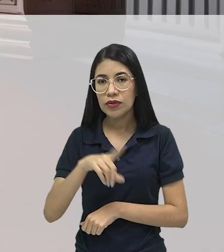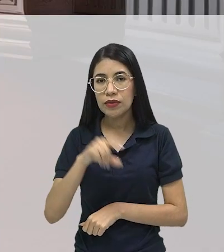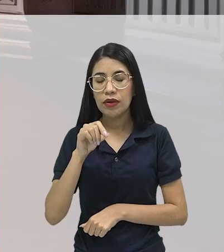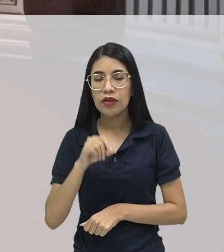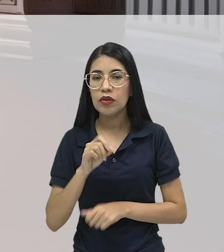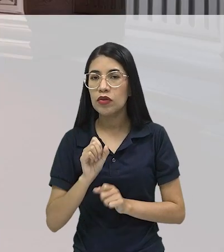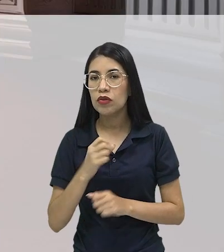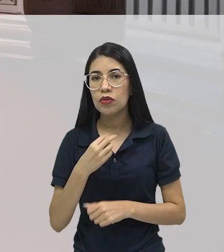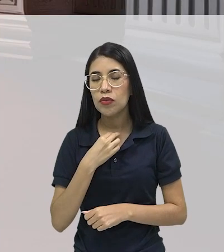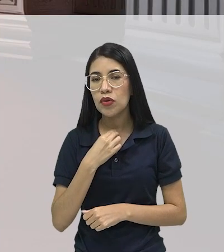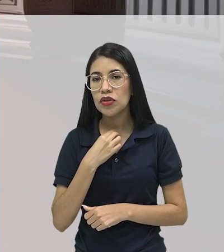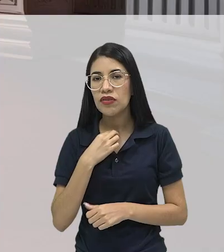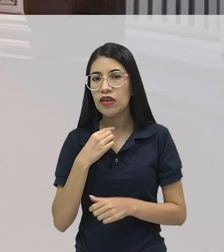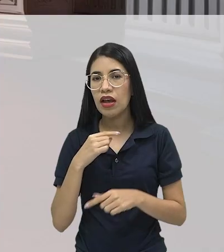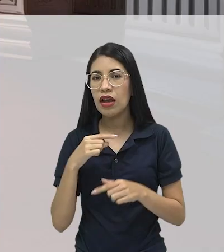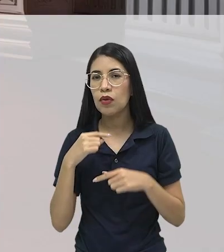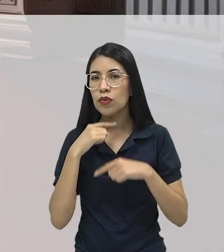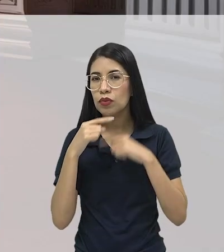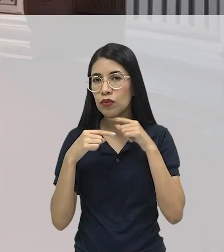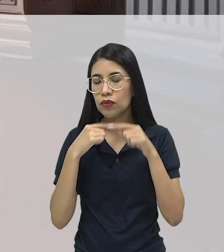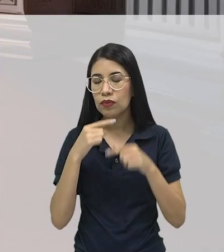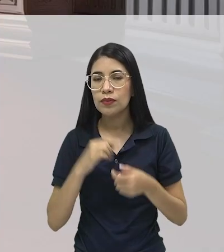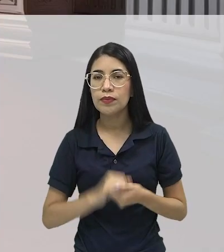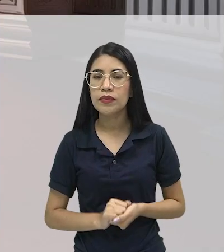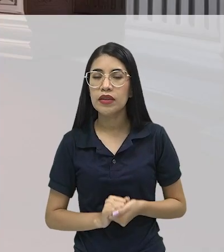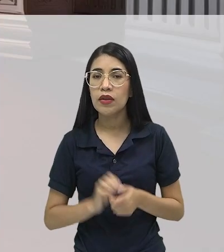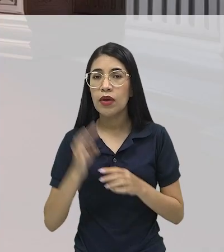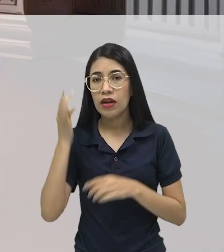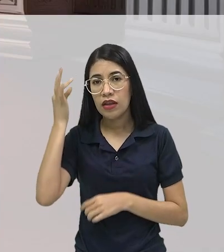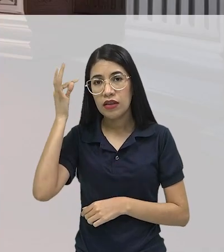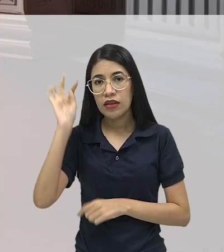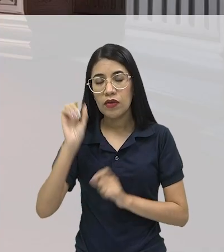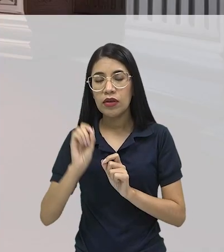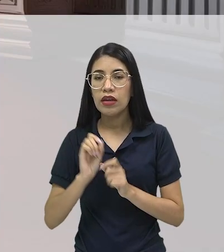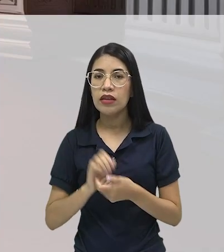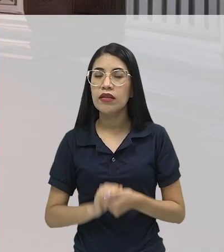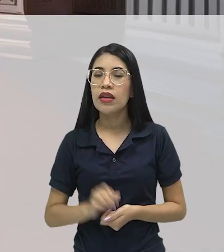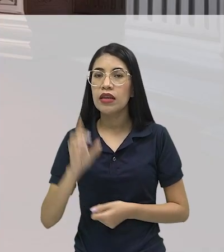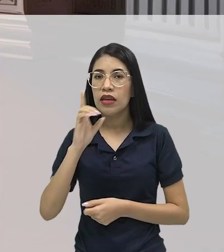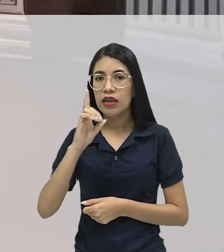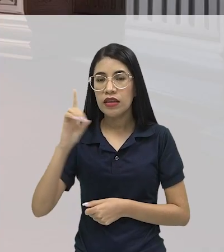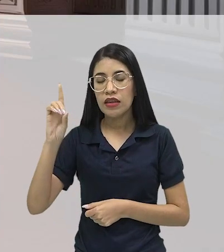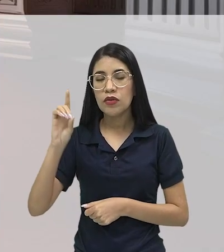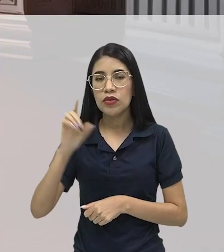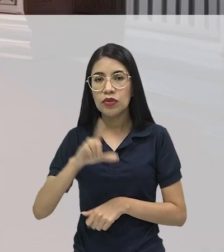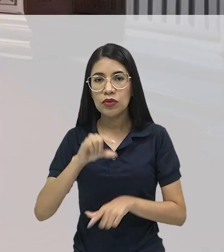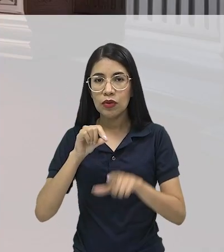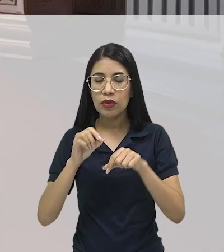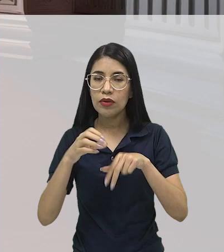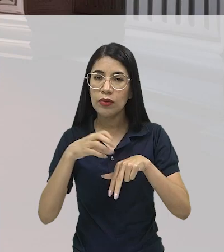questionar, tá bom? Então isso era a teoria do direito divino dos monarcas de